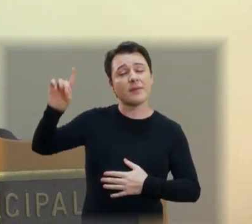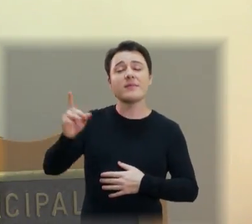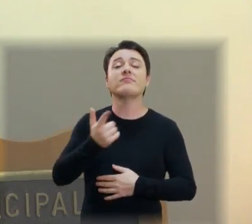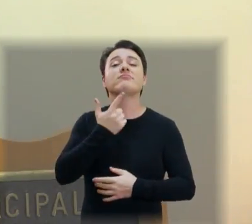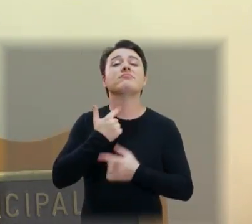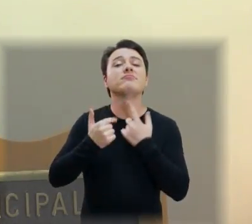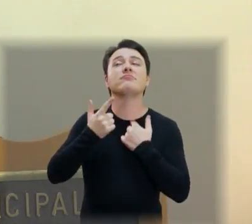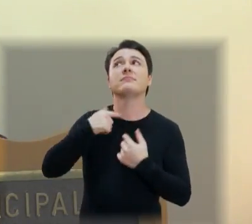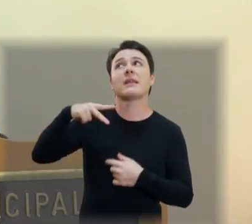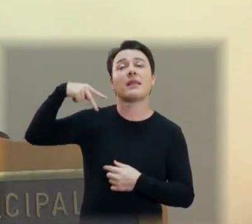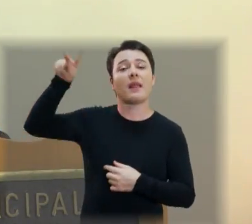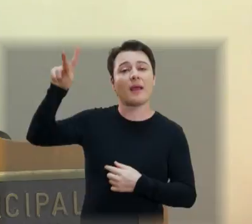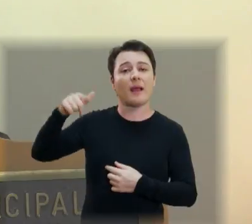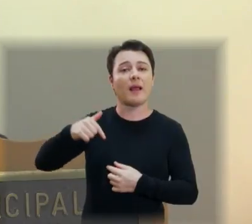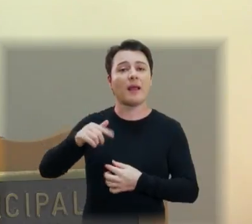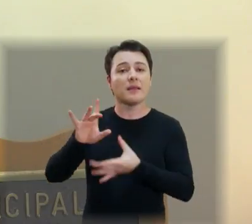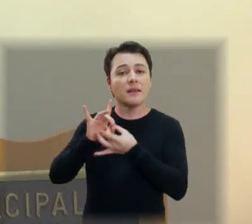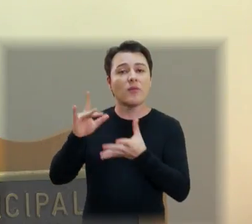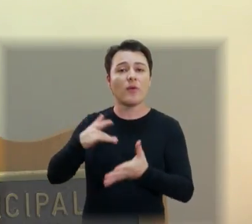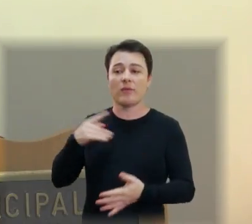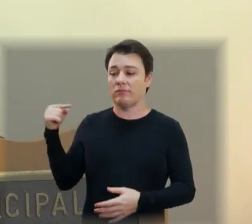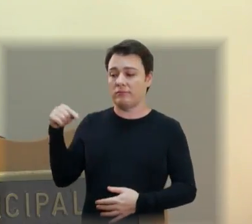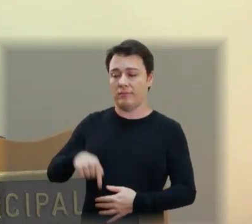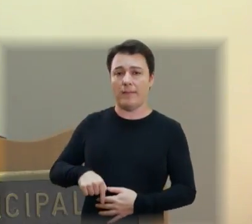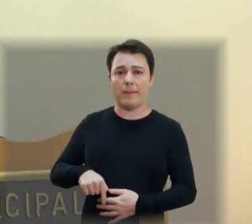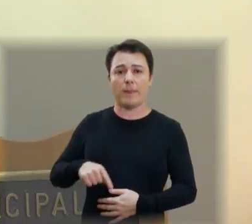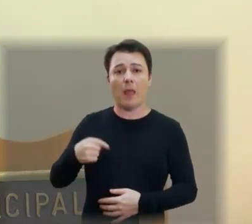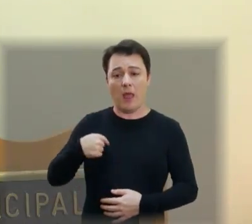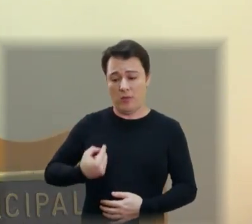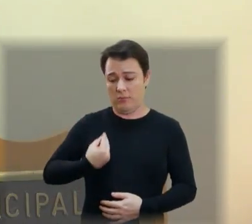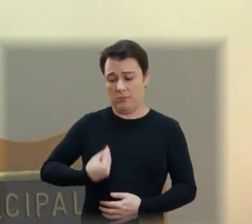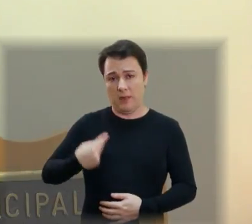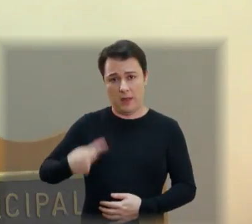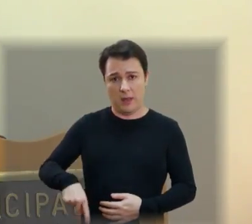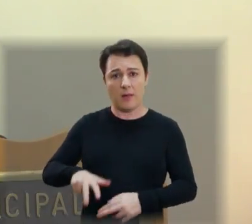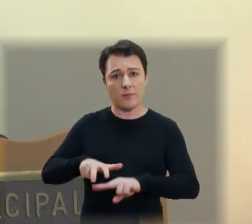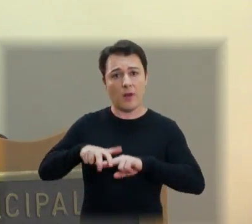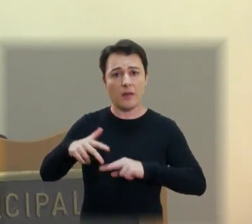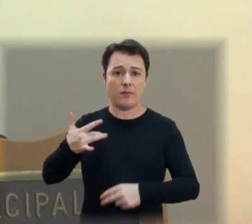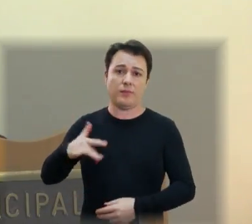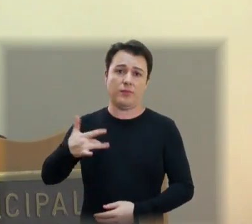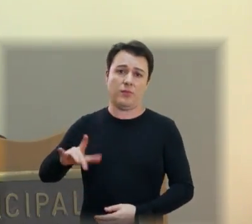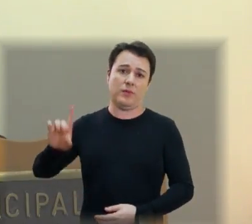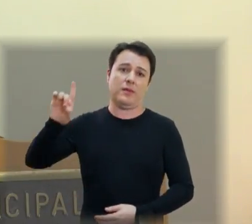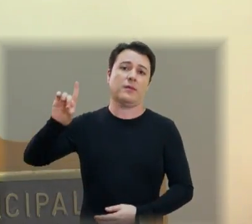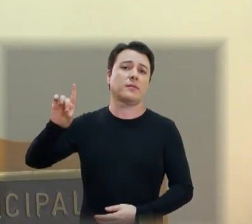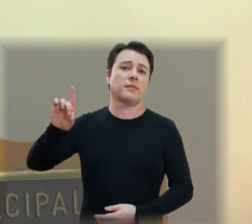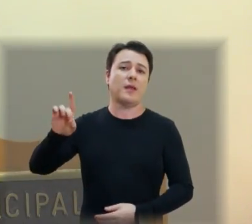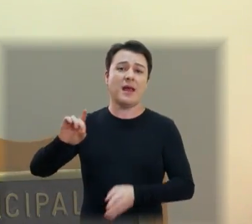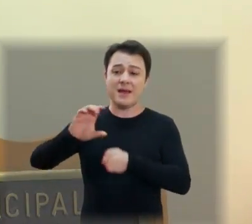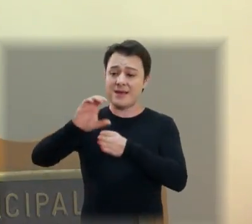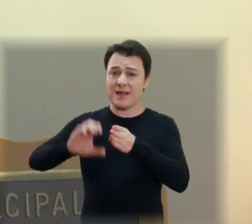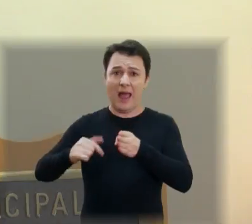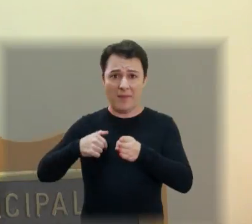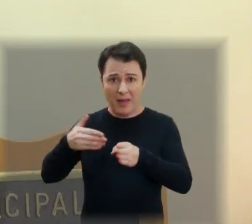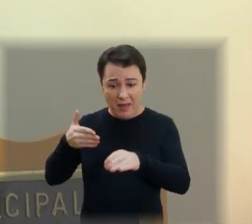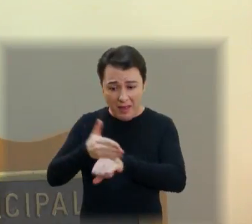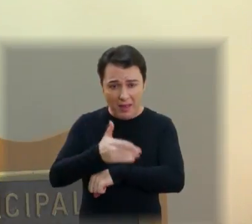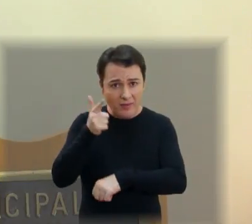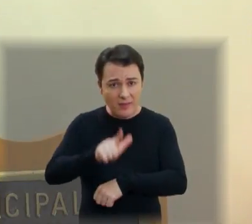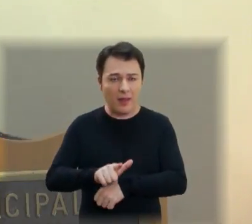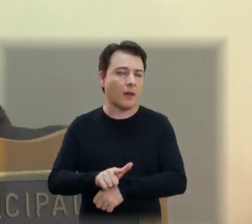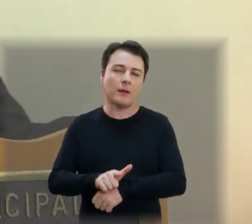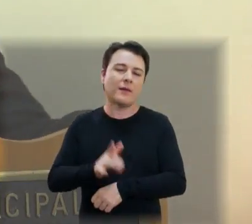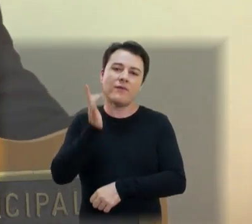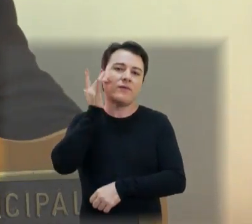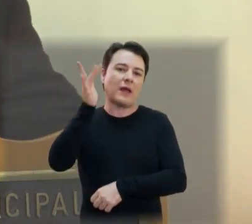aqui. Eu estou aqui pela misericórdia de Deus. Porque eu sei que não é fácil entrar nessa casa. Hoje eu estou